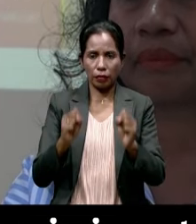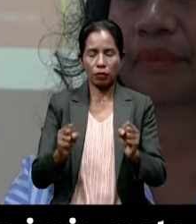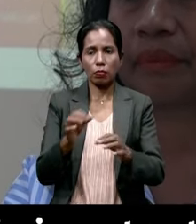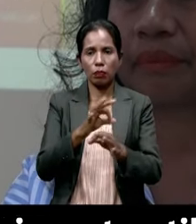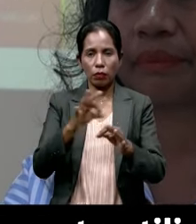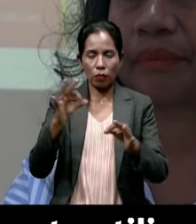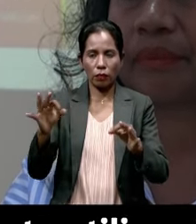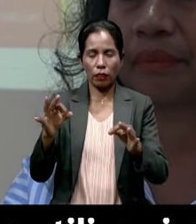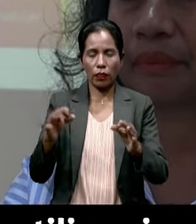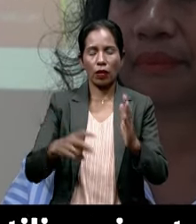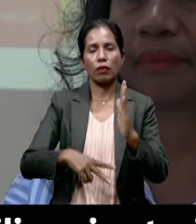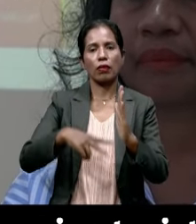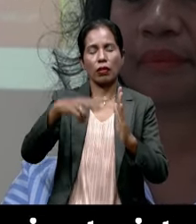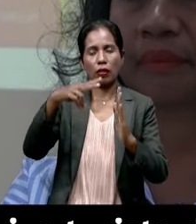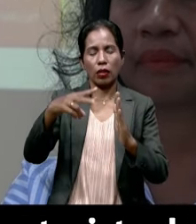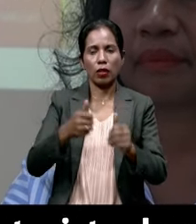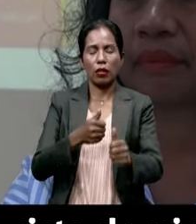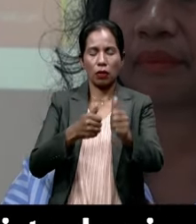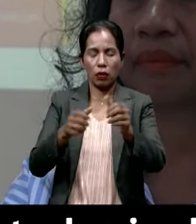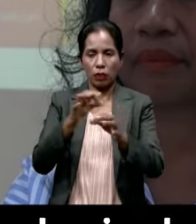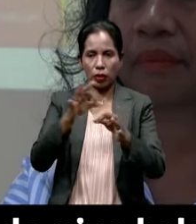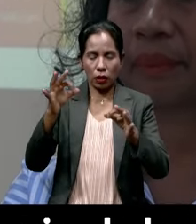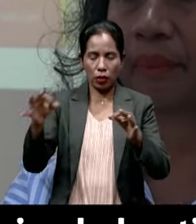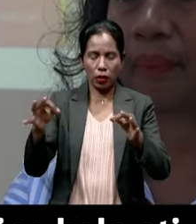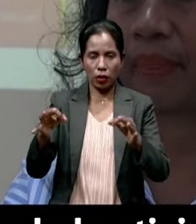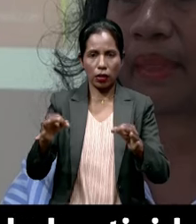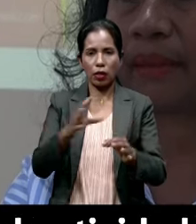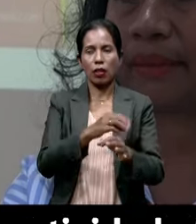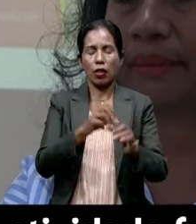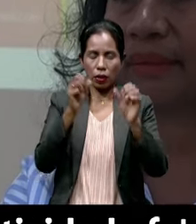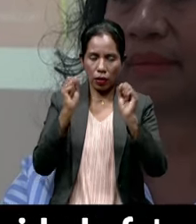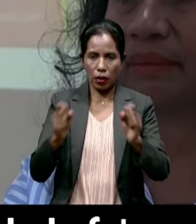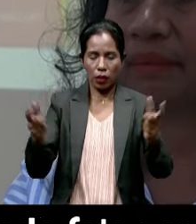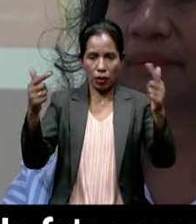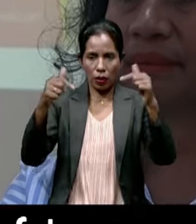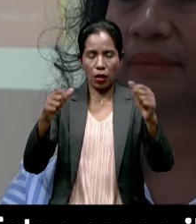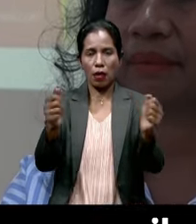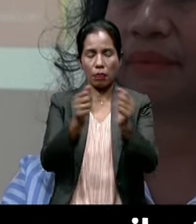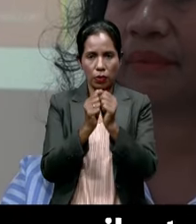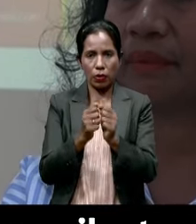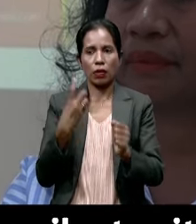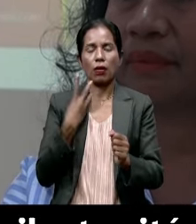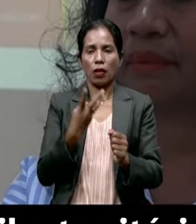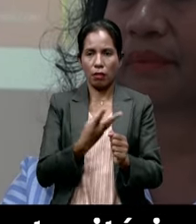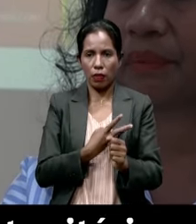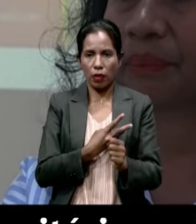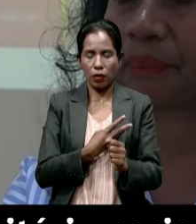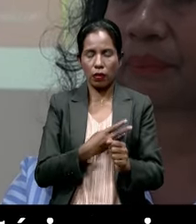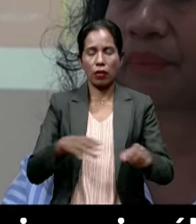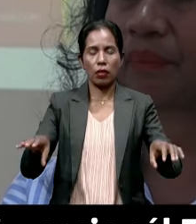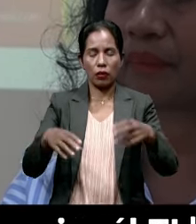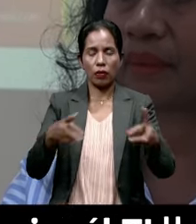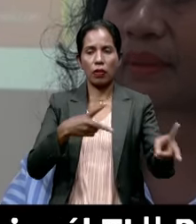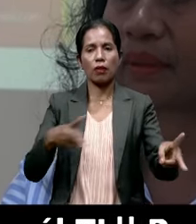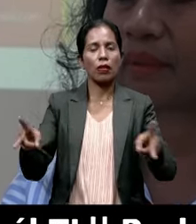espiritu voluntarismo, tu iri spiritualidade fe Krista uninian, atu bela mai hamuto ko ami, ia servisu